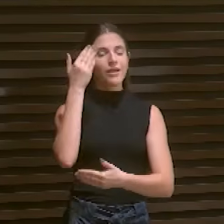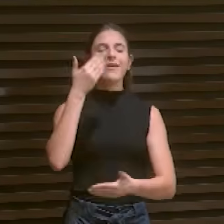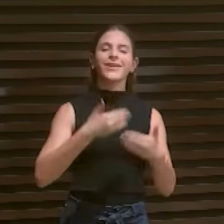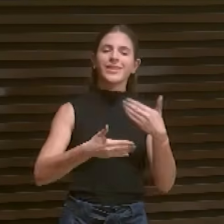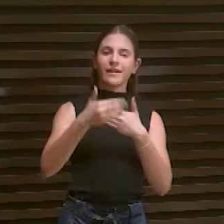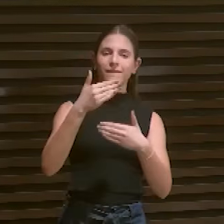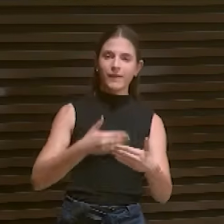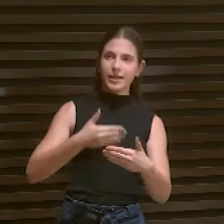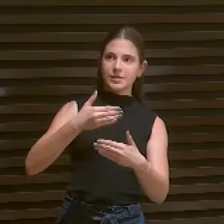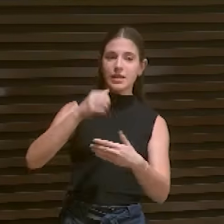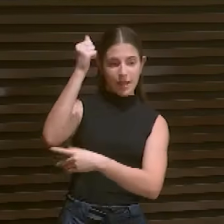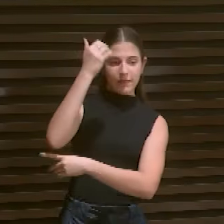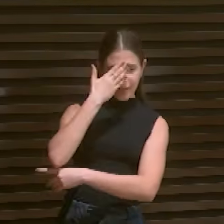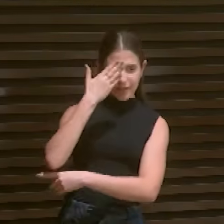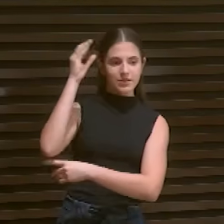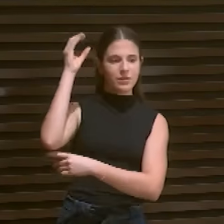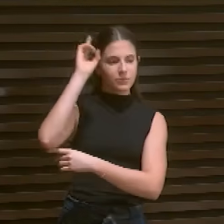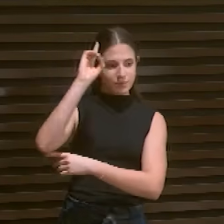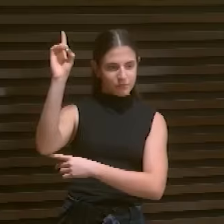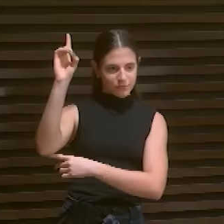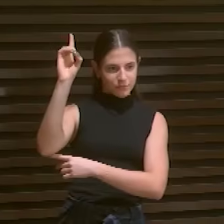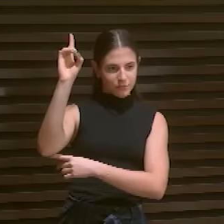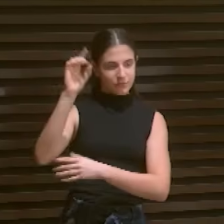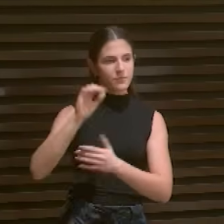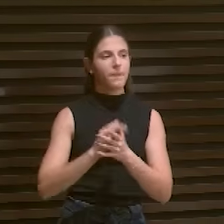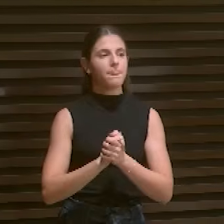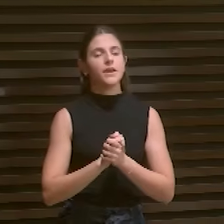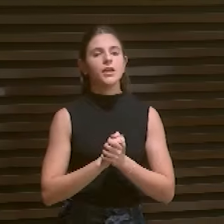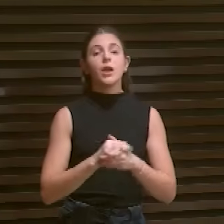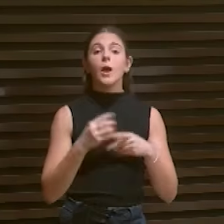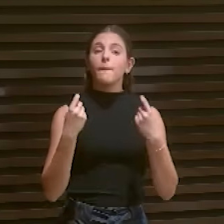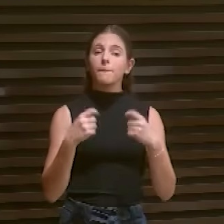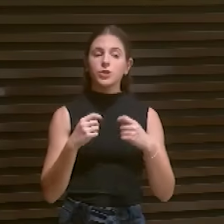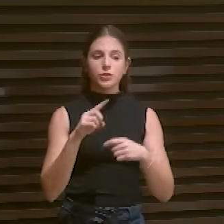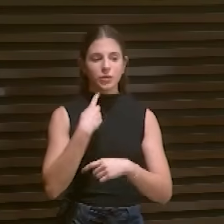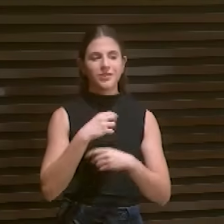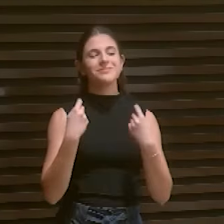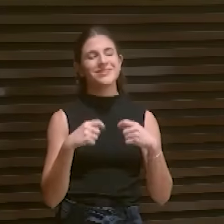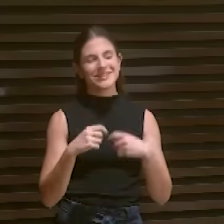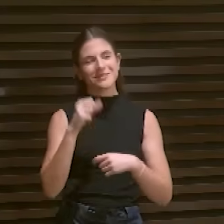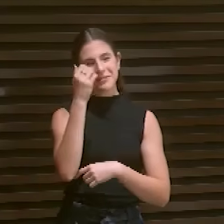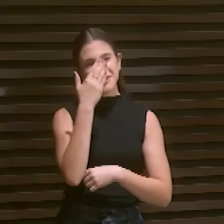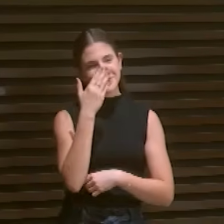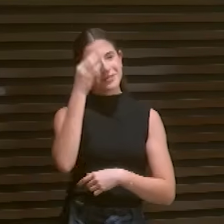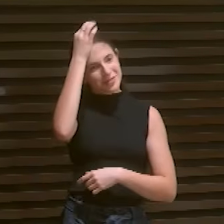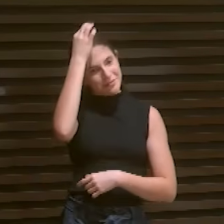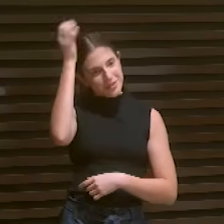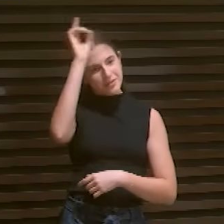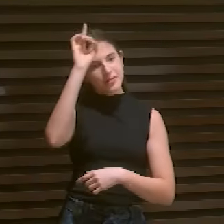discernimento espiritual. Então é evidente que nós necessitamos da revelação do Espírito de Deus sobre nós.